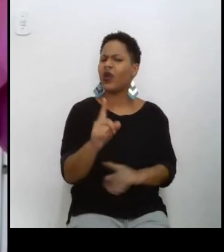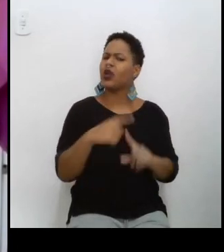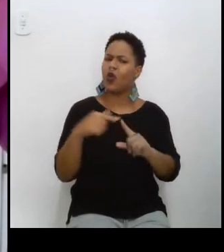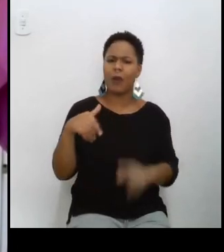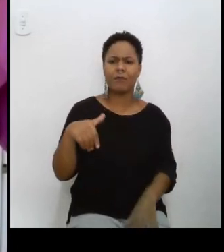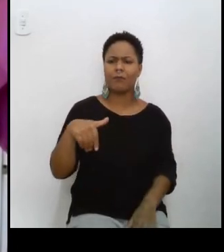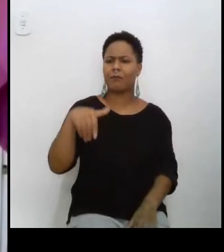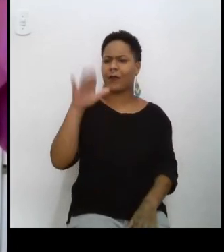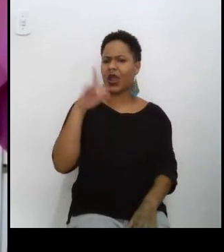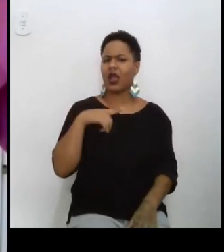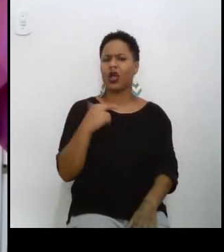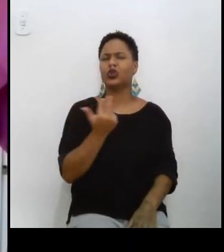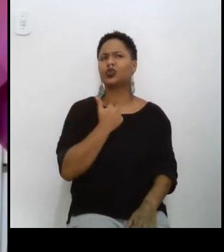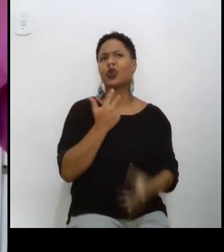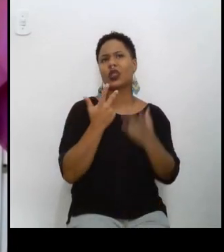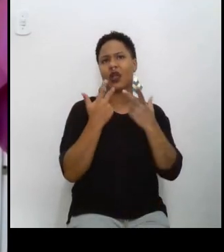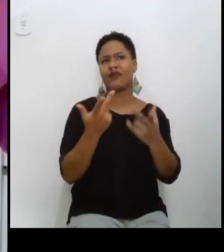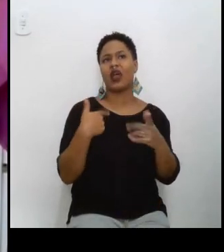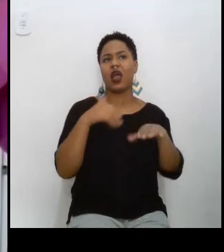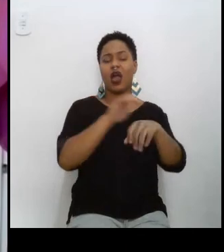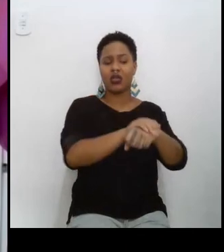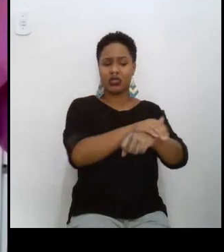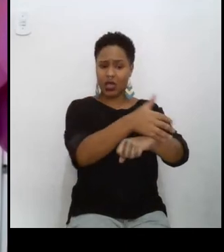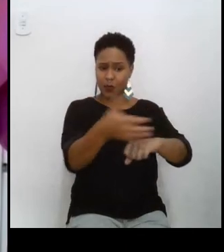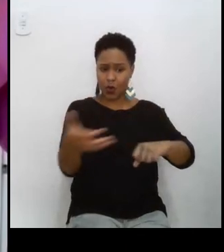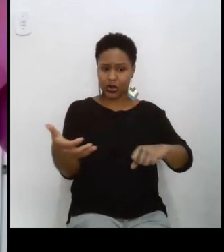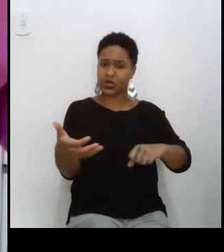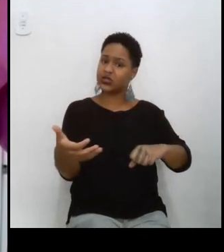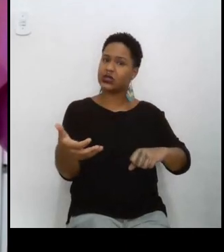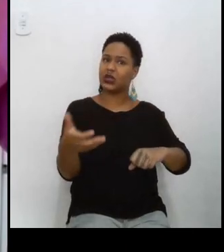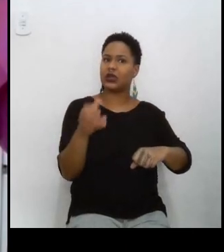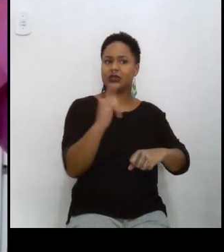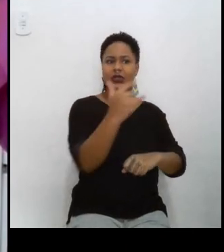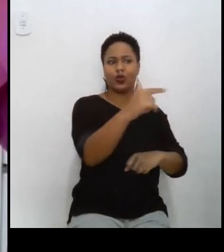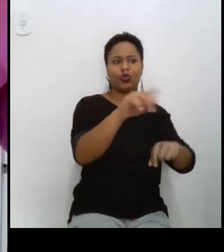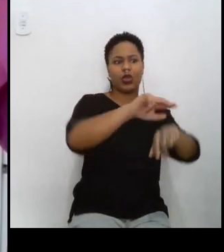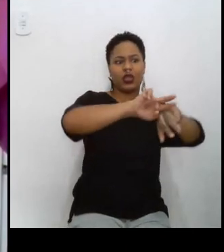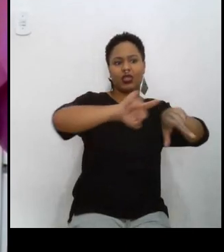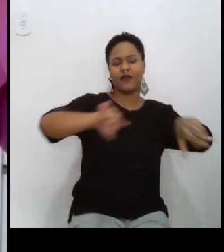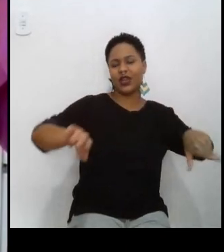disso né não dá para falar de democracia sem falar de diversidade